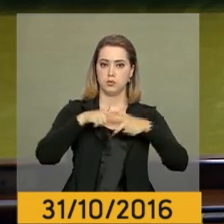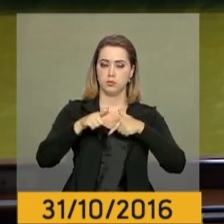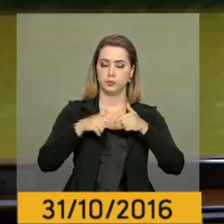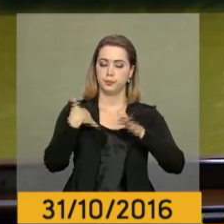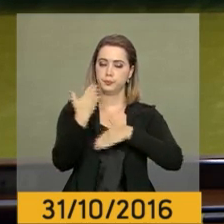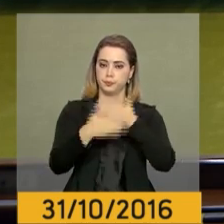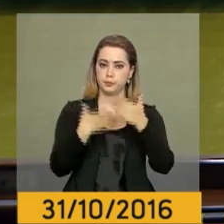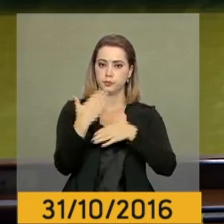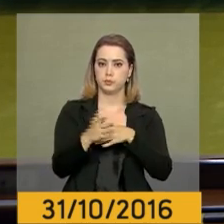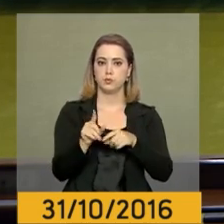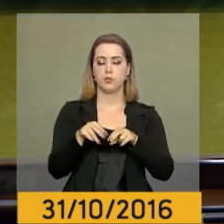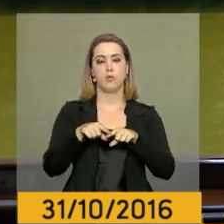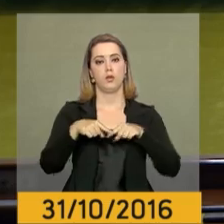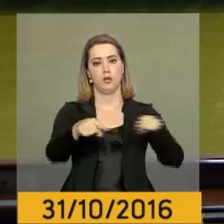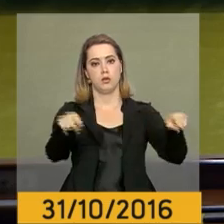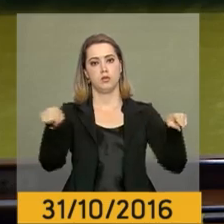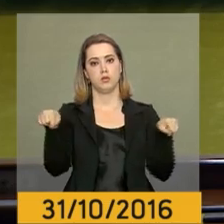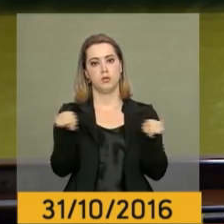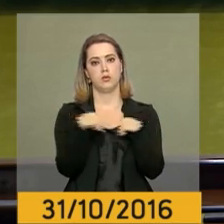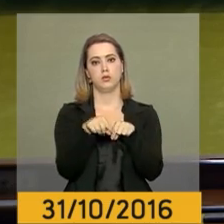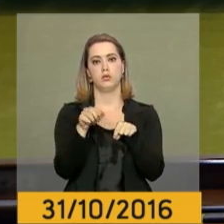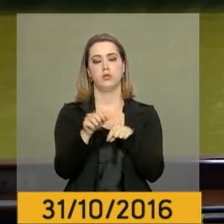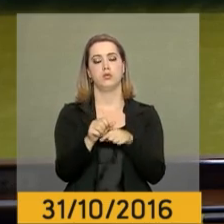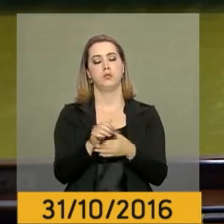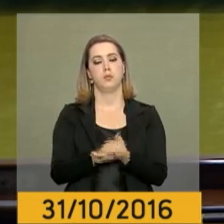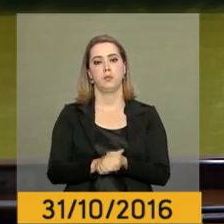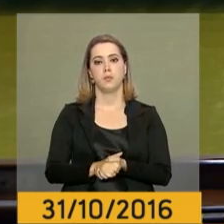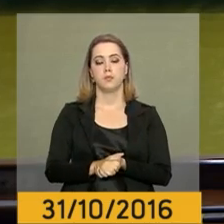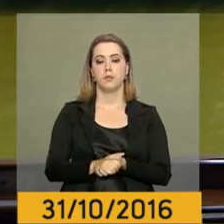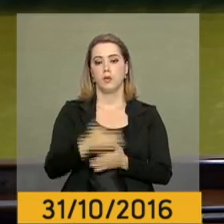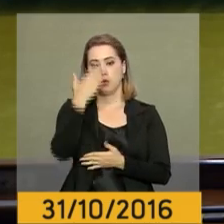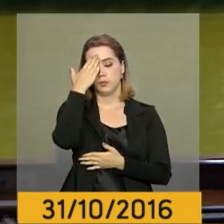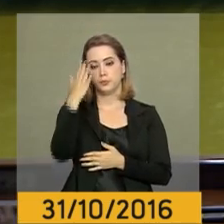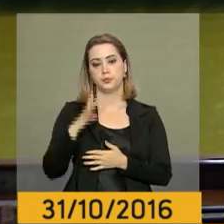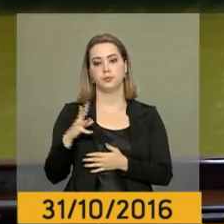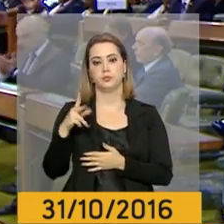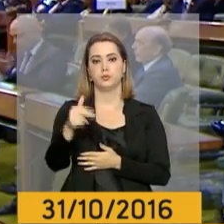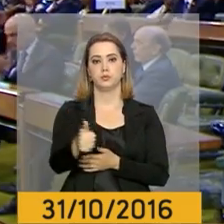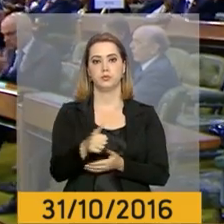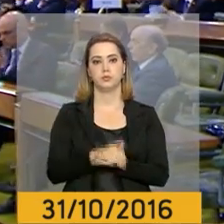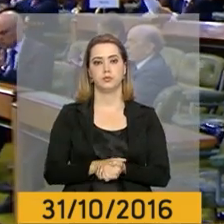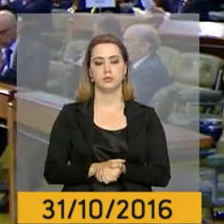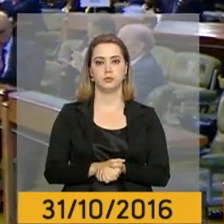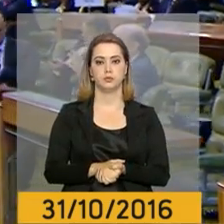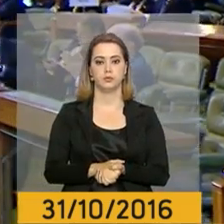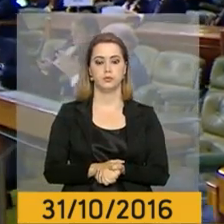seguida na sala Santiago Dantas Muito obrigado a